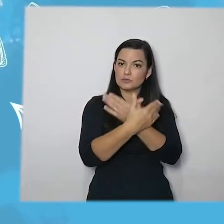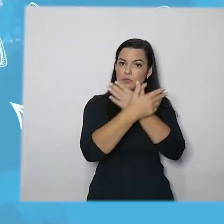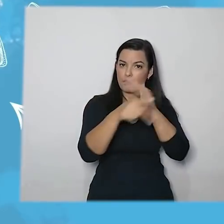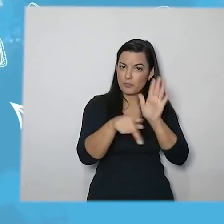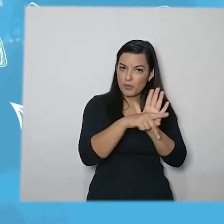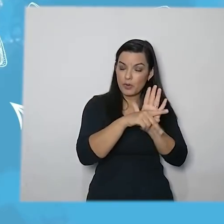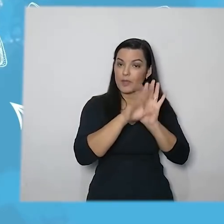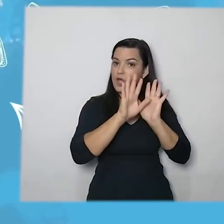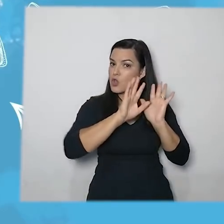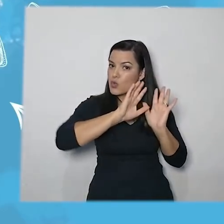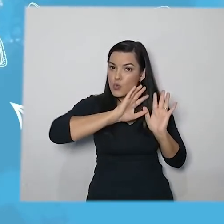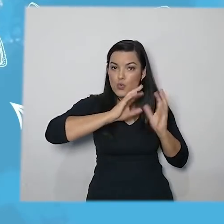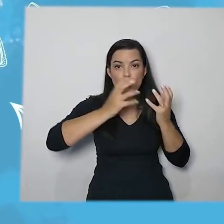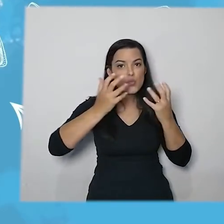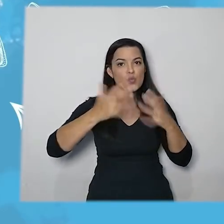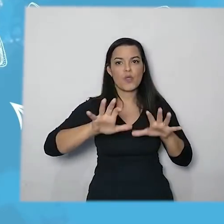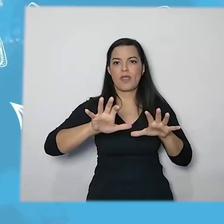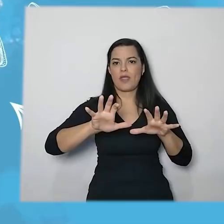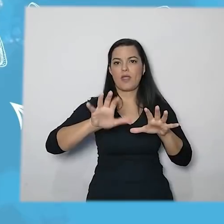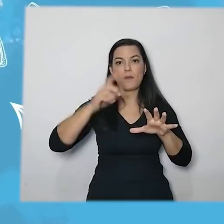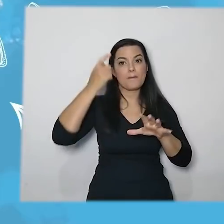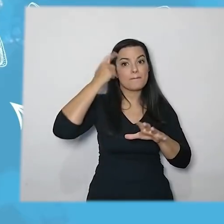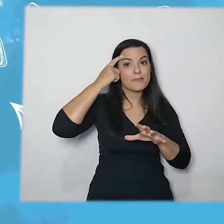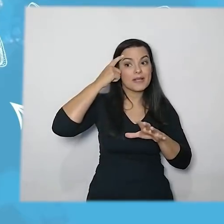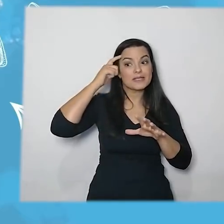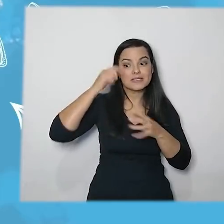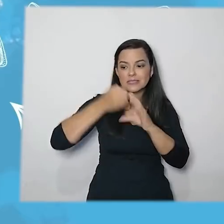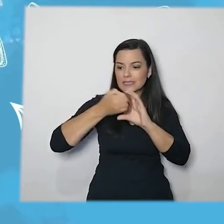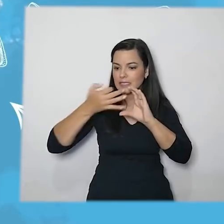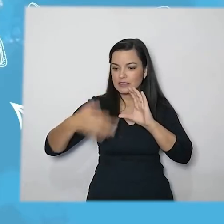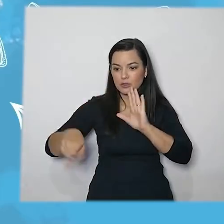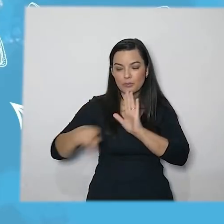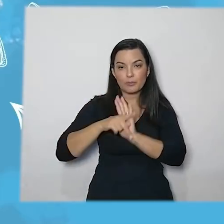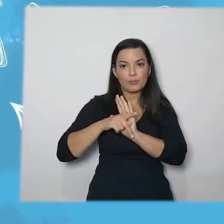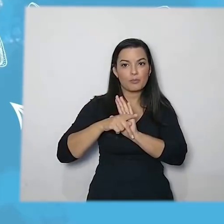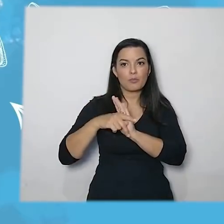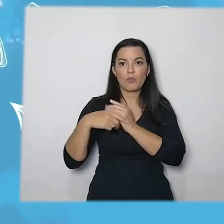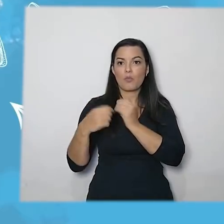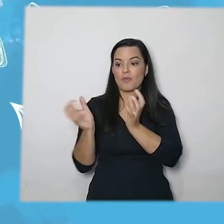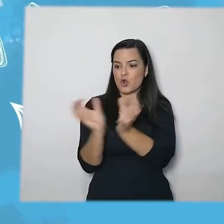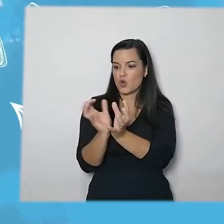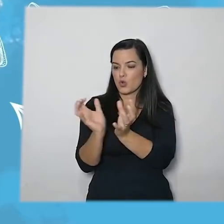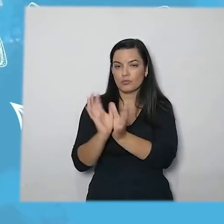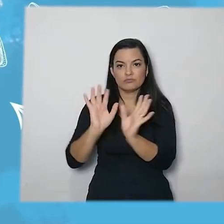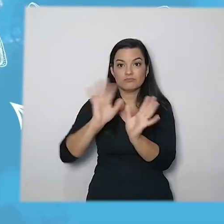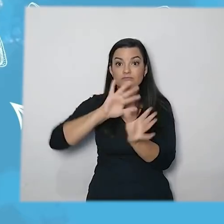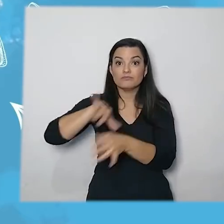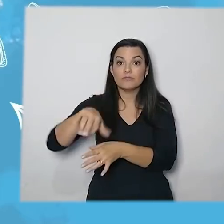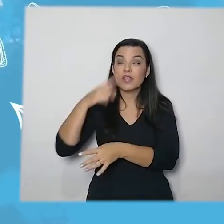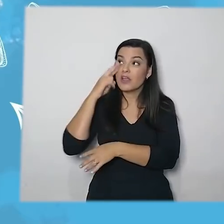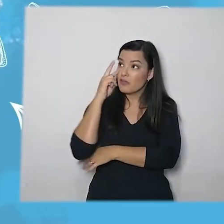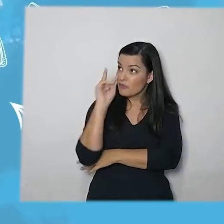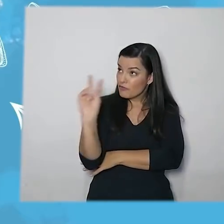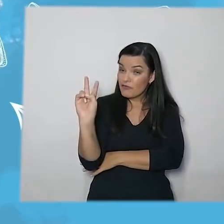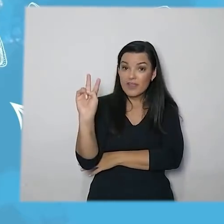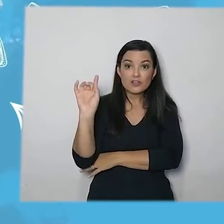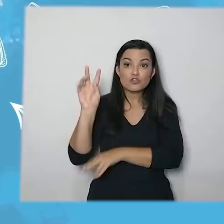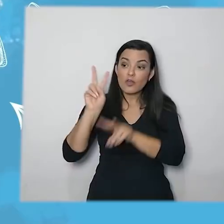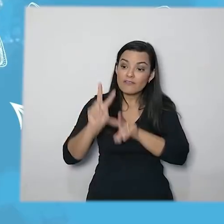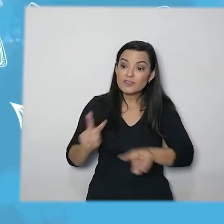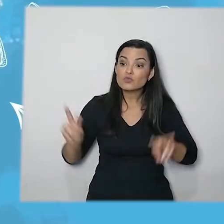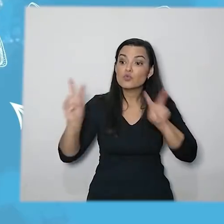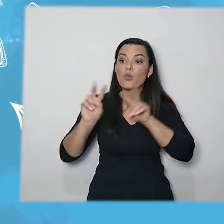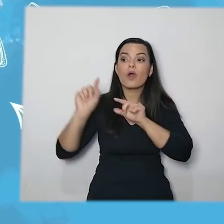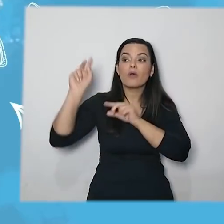A Pro quer que você pense agora naquilo que você vê, tá bom? Então, observem aí mais